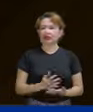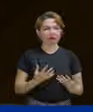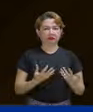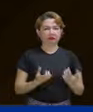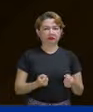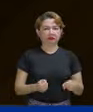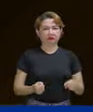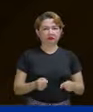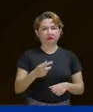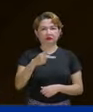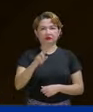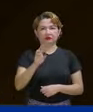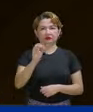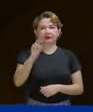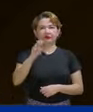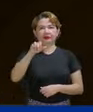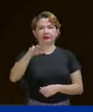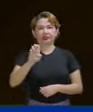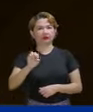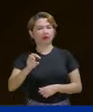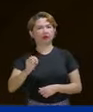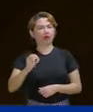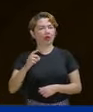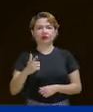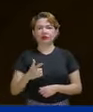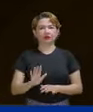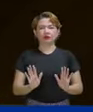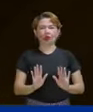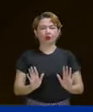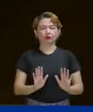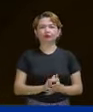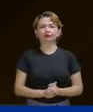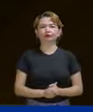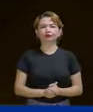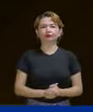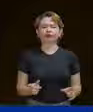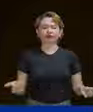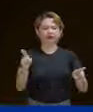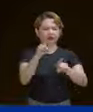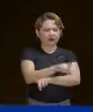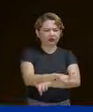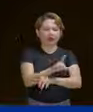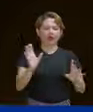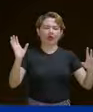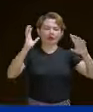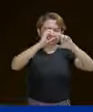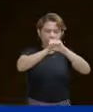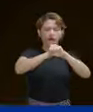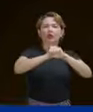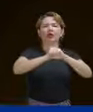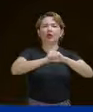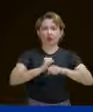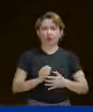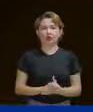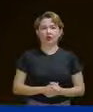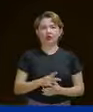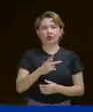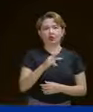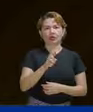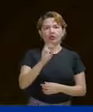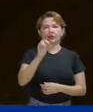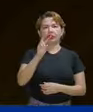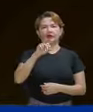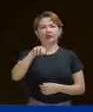provimento. Ocorre que, no caso em comento, percebe-se que não houve nenhuma contradição ou obscuridade apta ao provimento